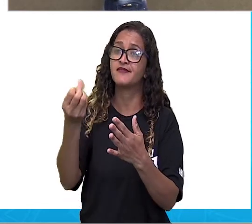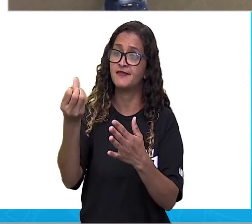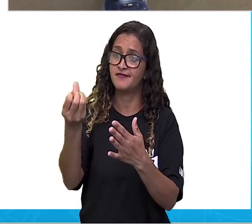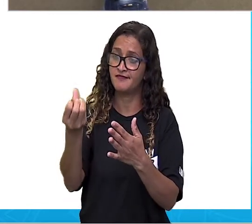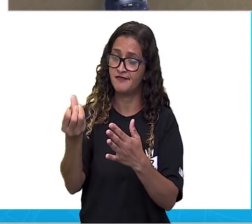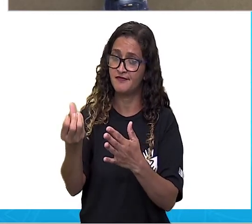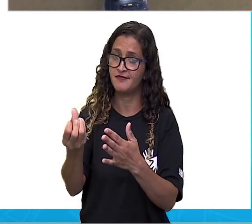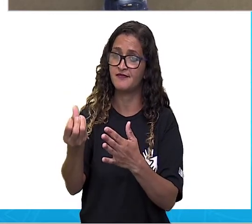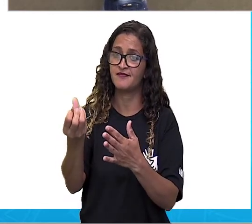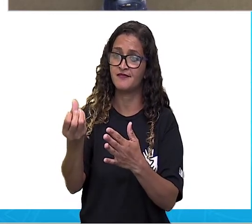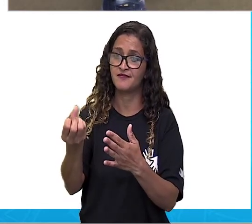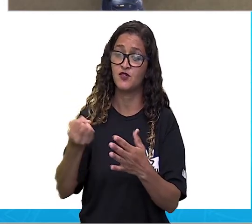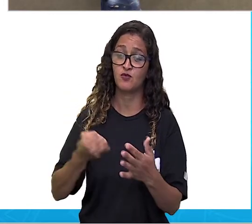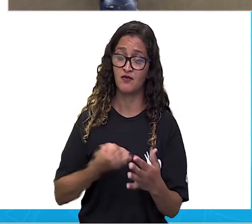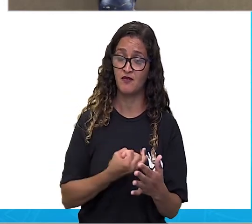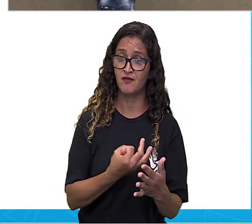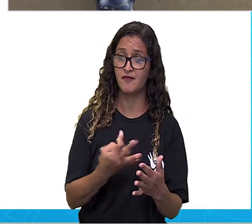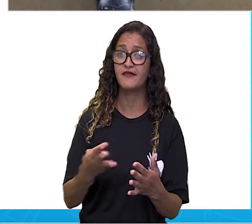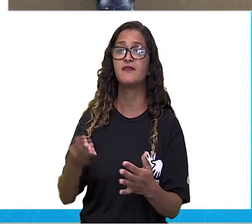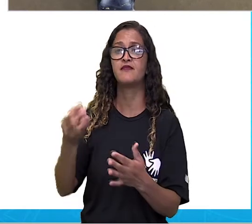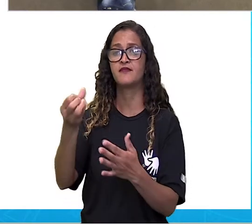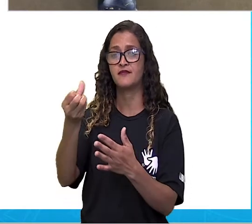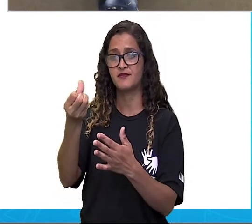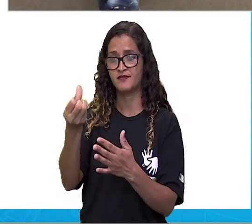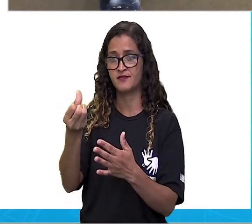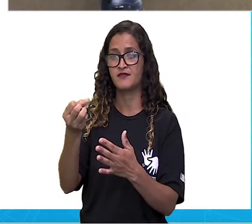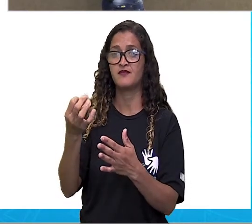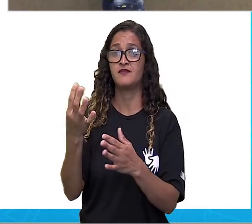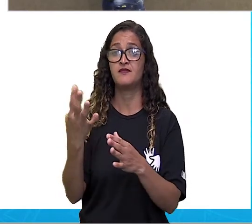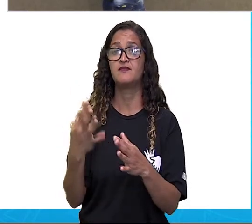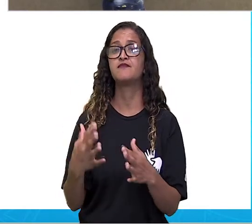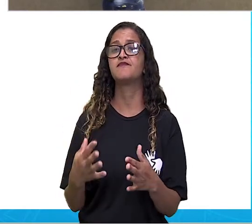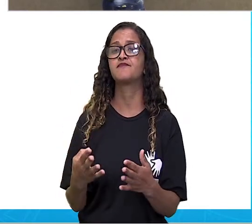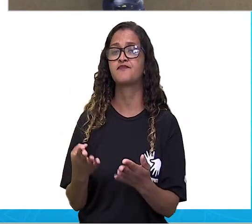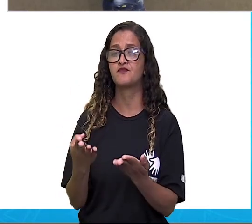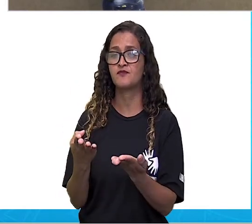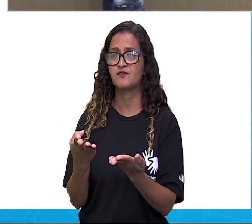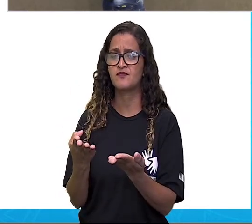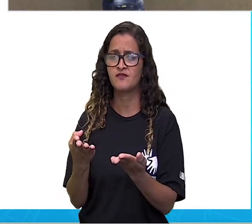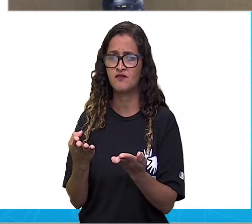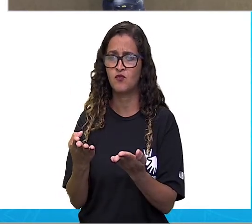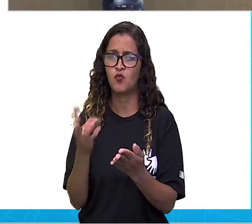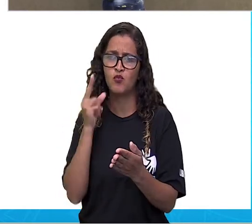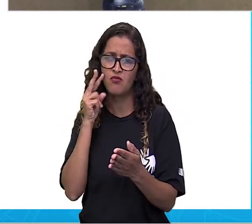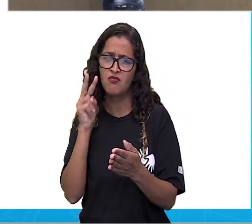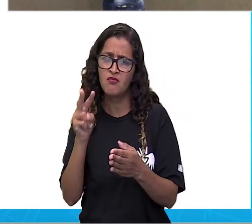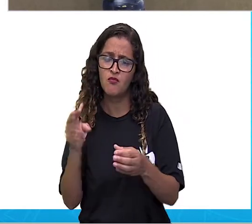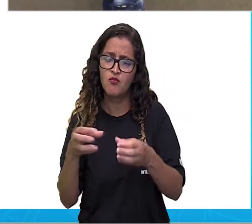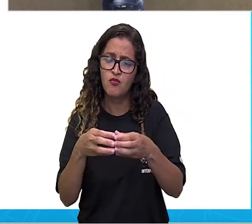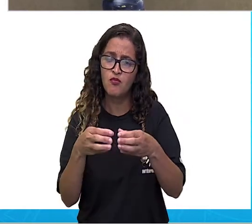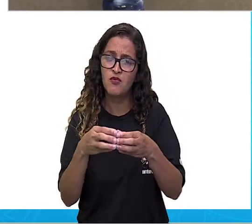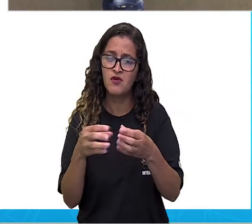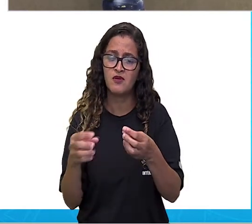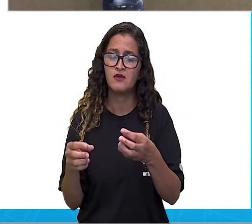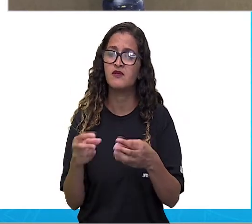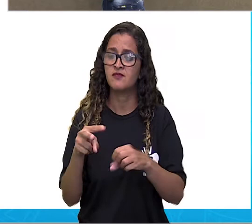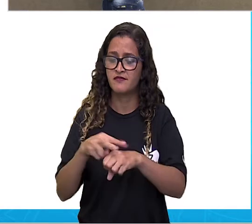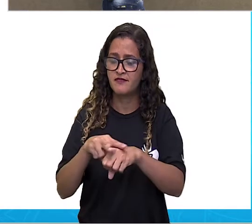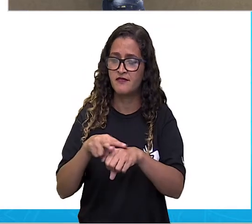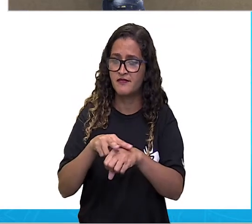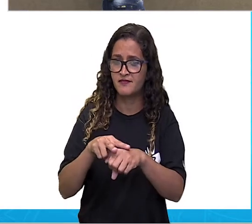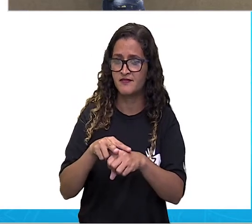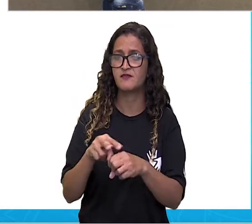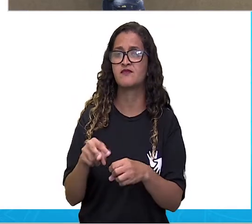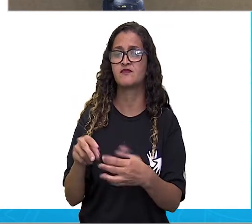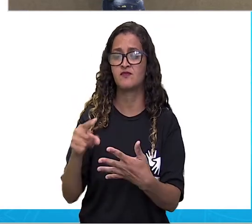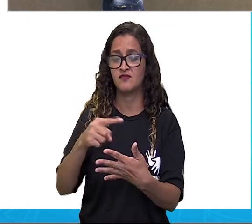Também seis elementos. E aqui, um, dois,